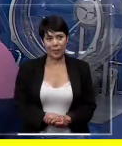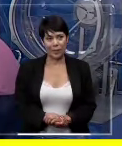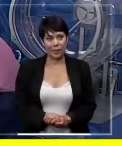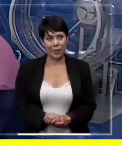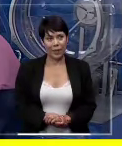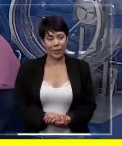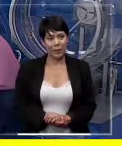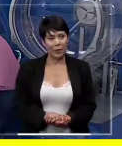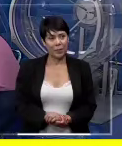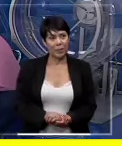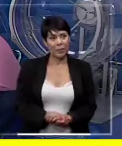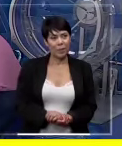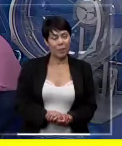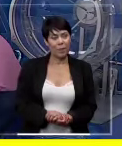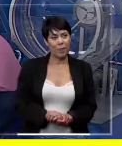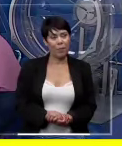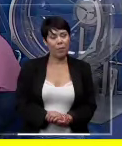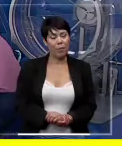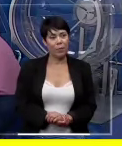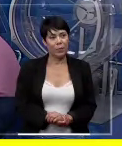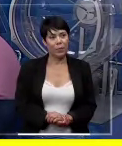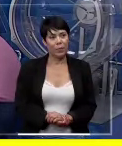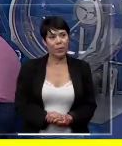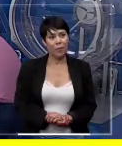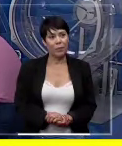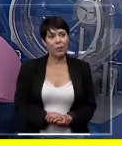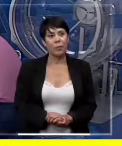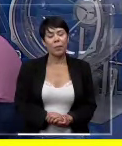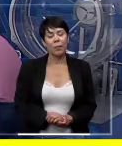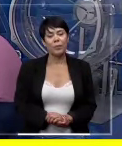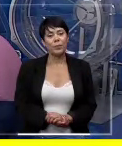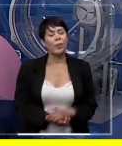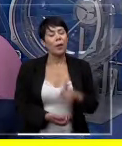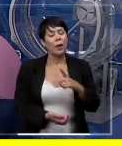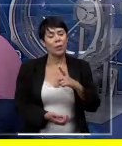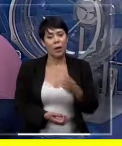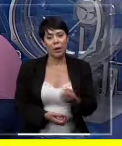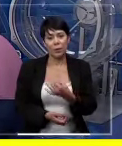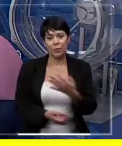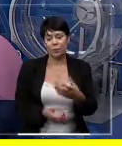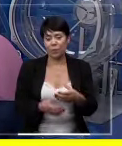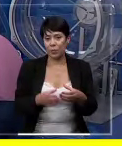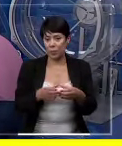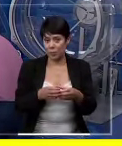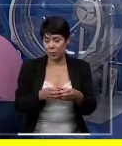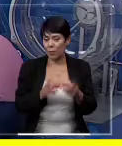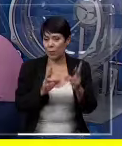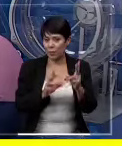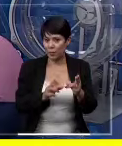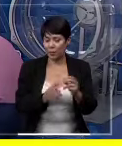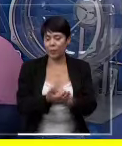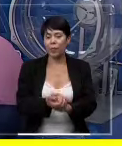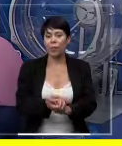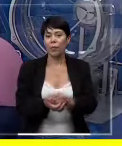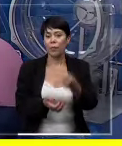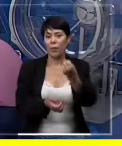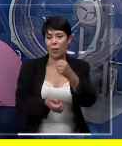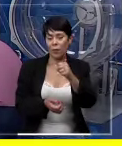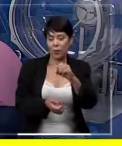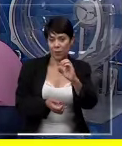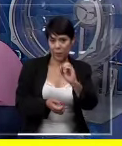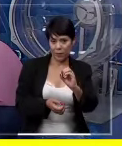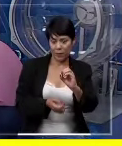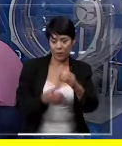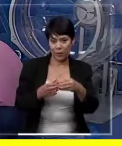acima do globo número 5. Para o sorteio do Time do Coração, que possui o mesmo universo de números da Time Mania. Ou seja, 80